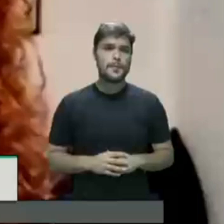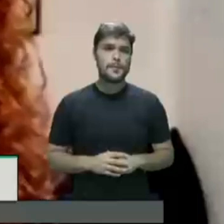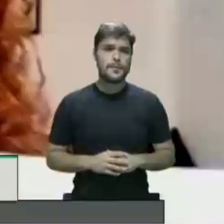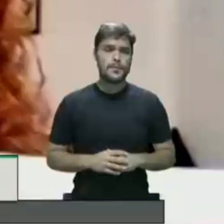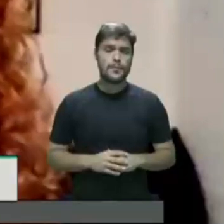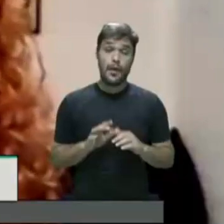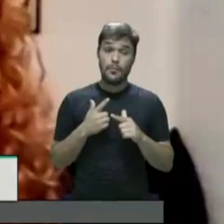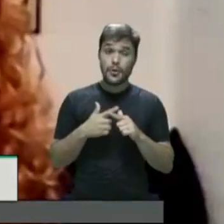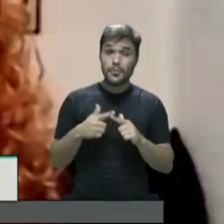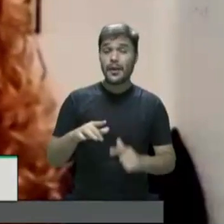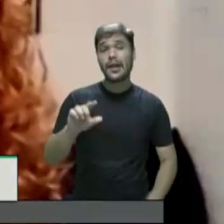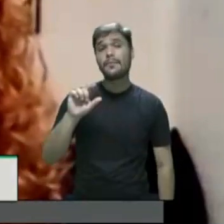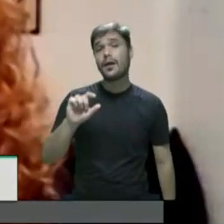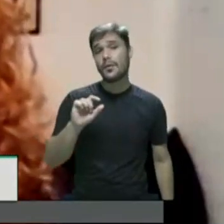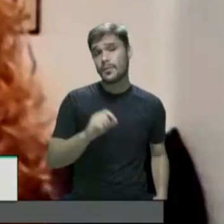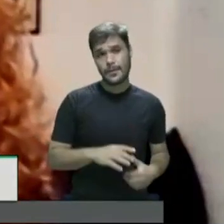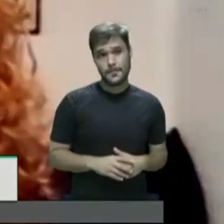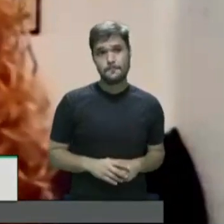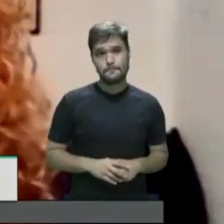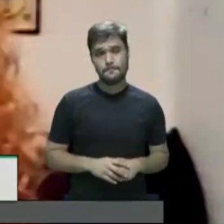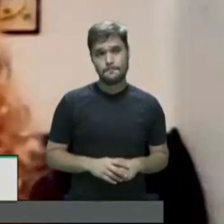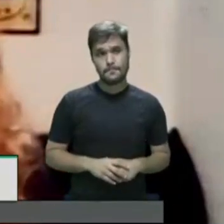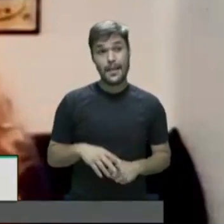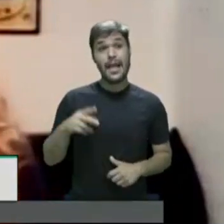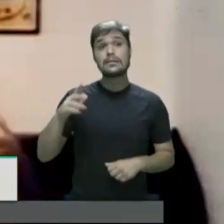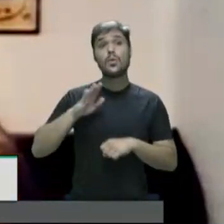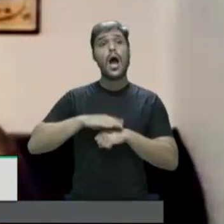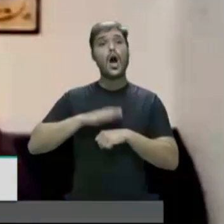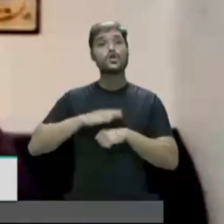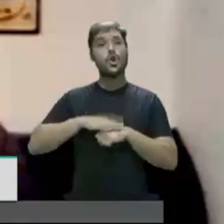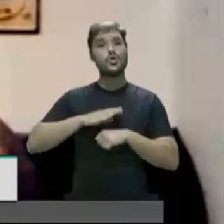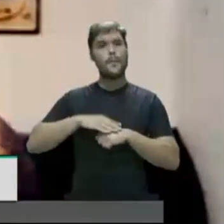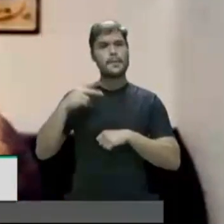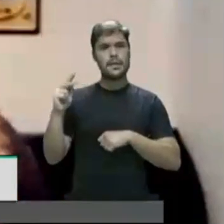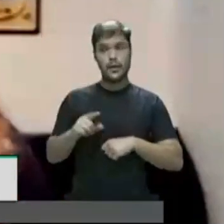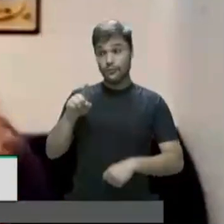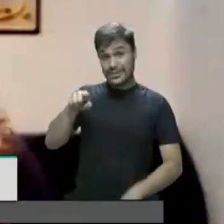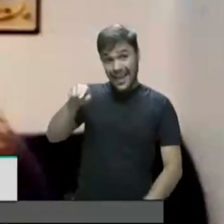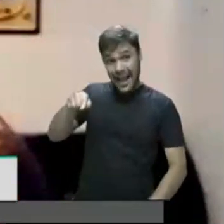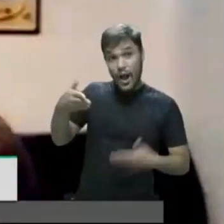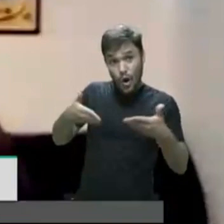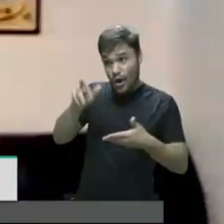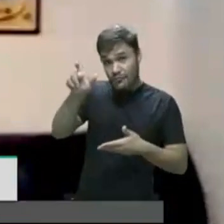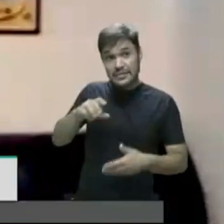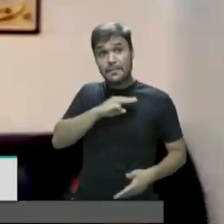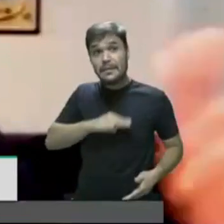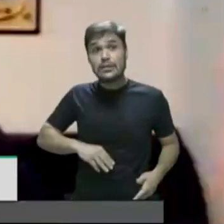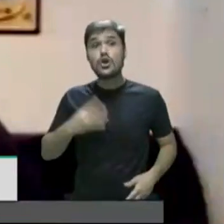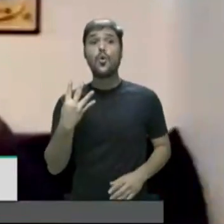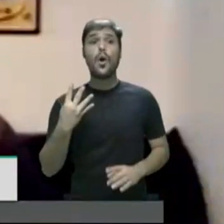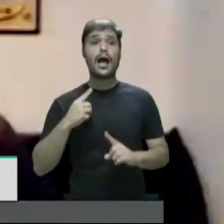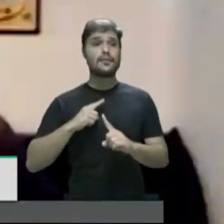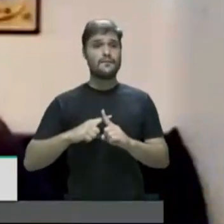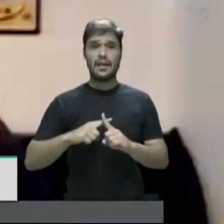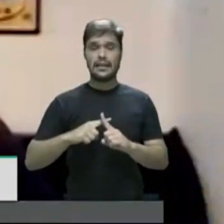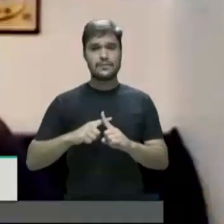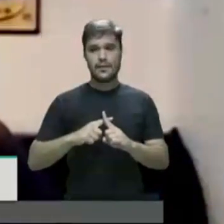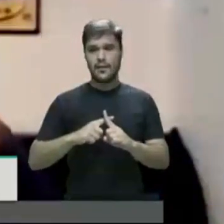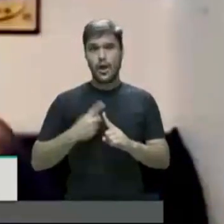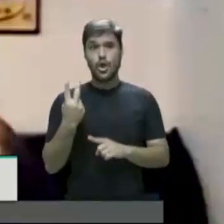problema da sua autonomia. O senhor é o quarto ministro. 2 ministros saíram